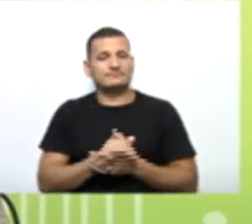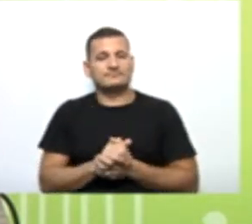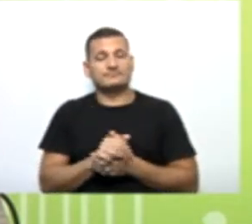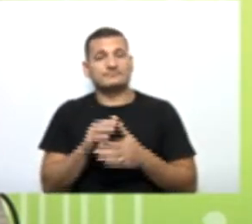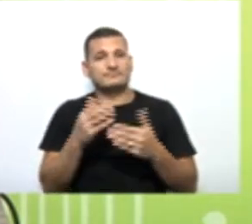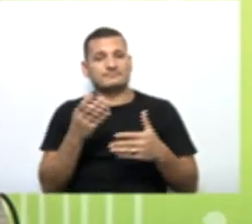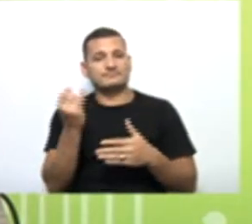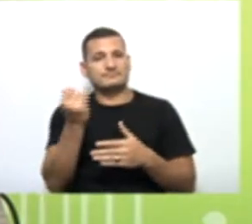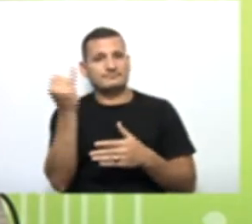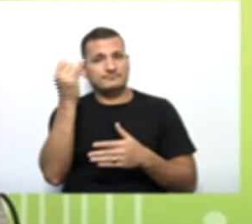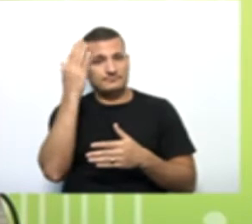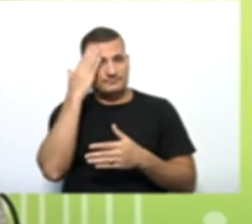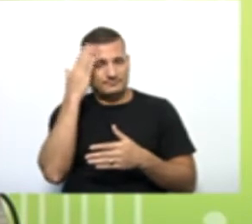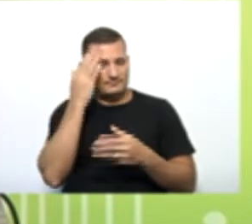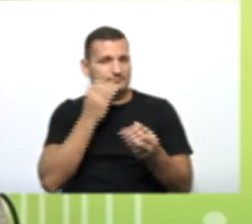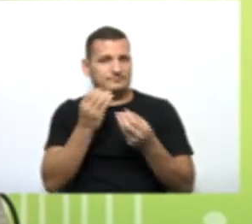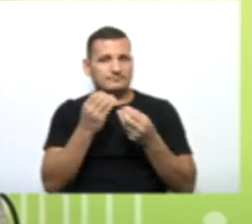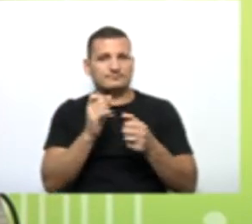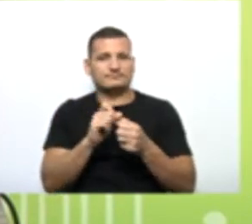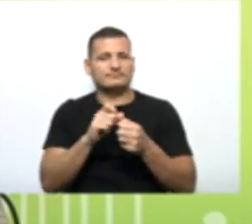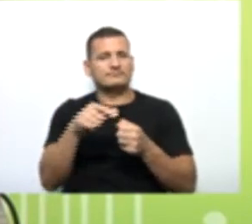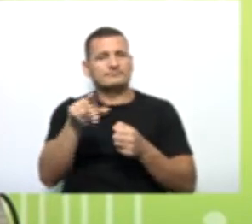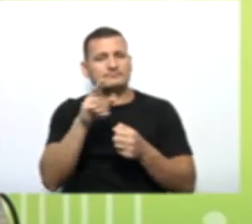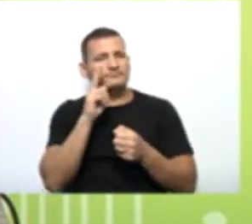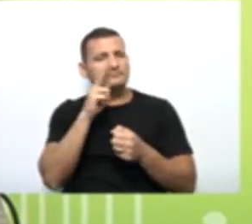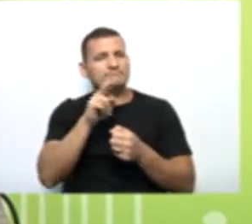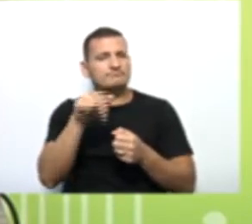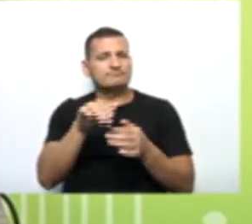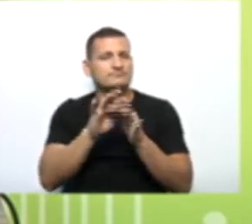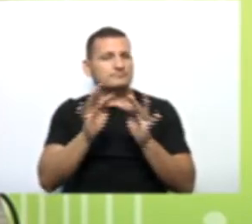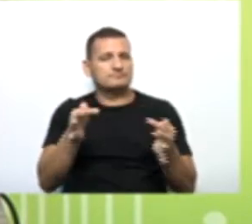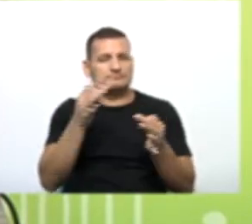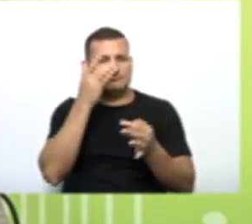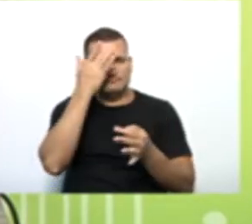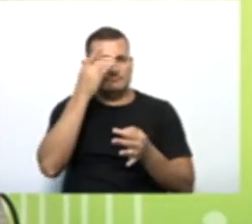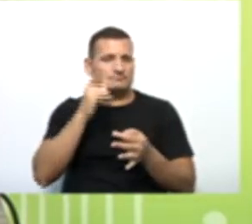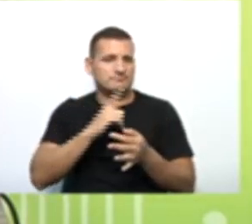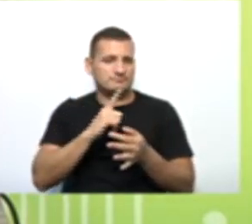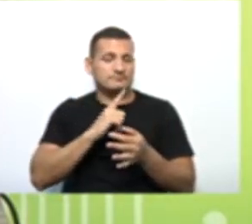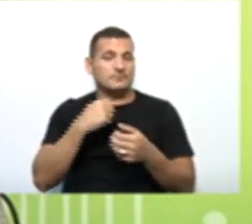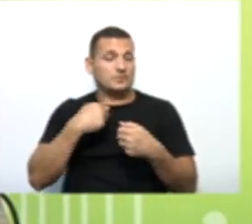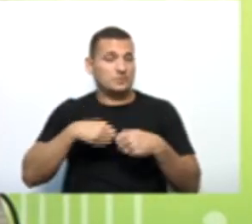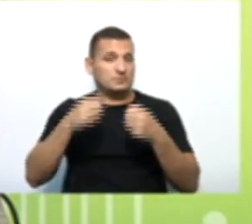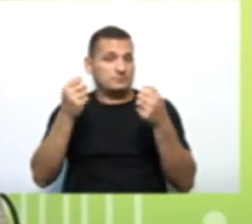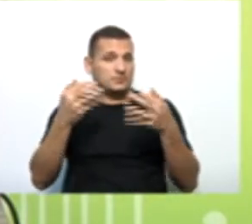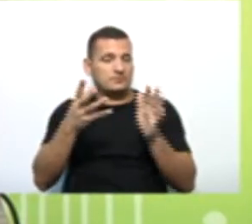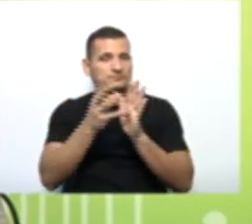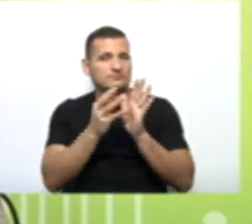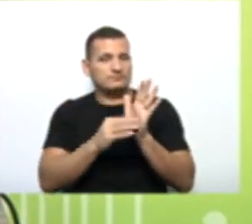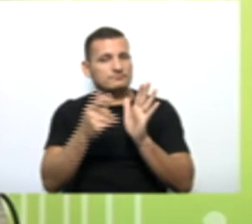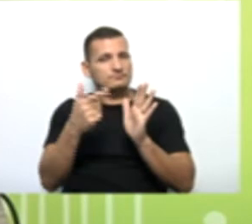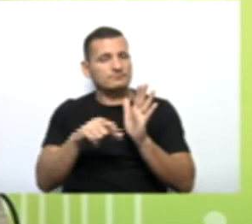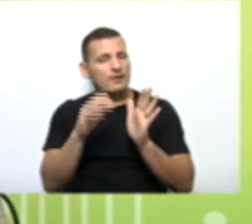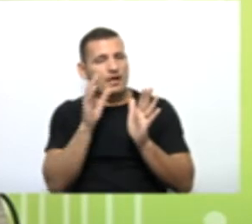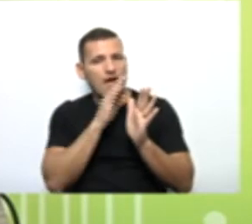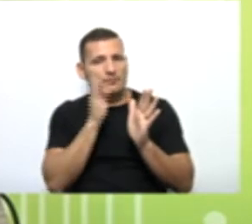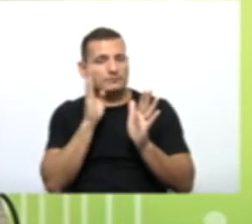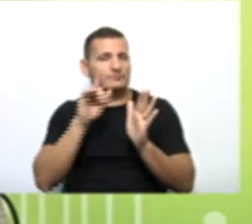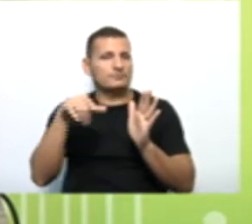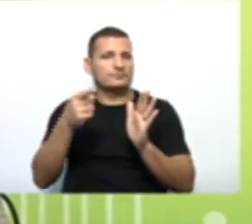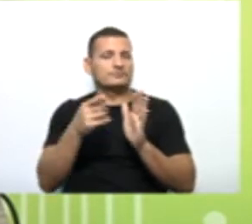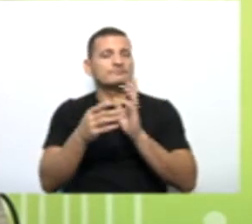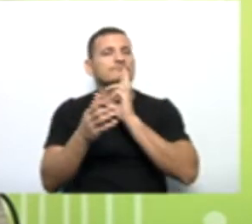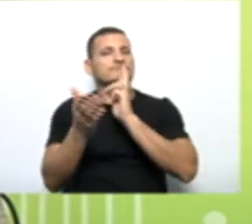é importante saber como fazer isso daí, você vai ver que é simples, é fácil. Eu vou dar novamente o conteúdo, rapidamente, aí vamos para